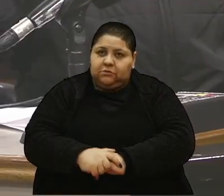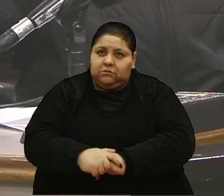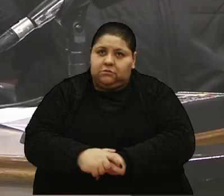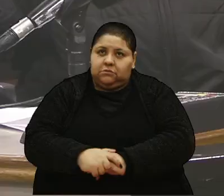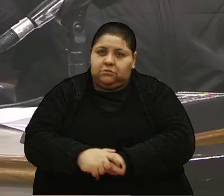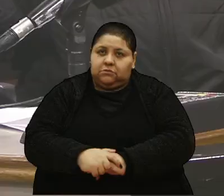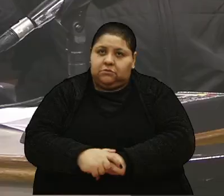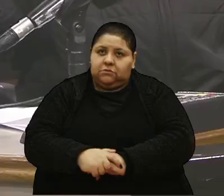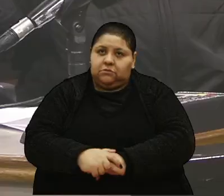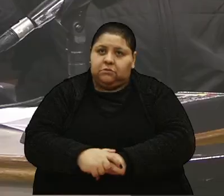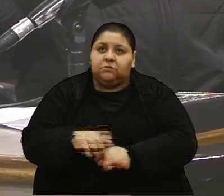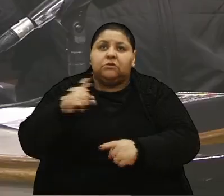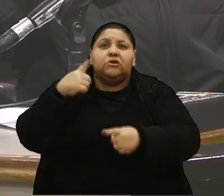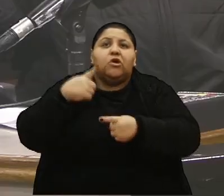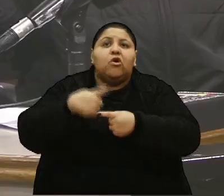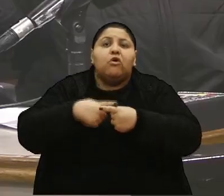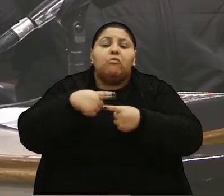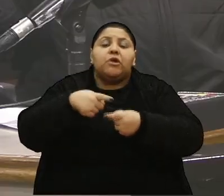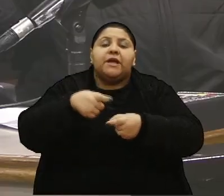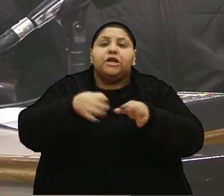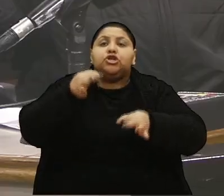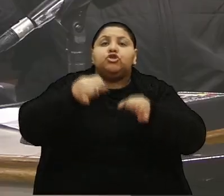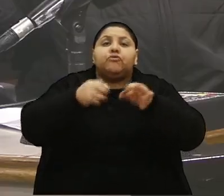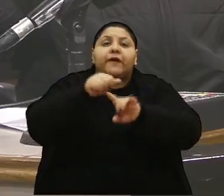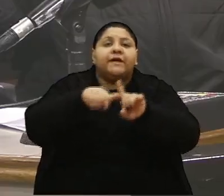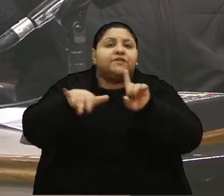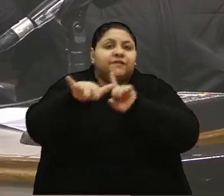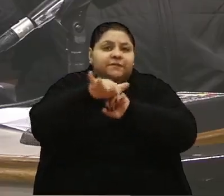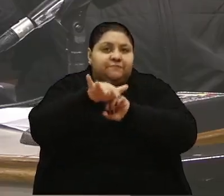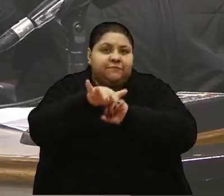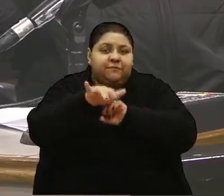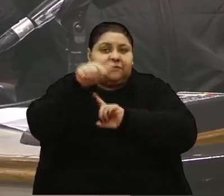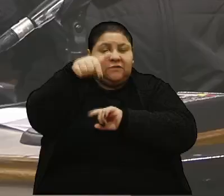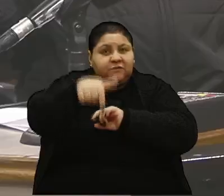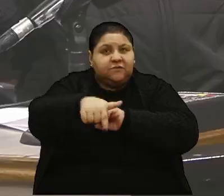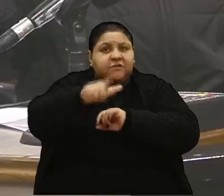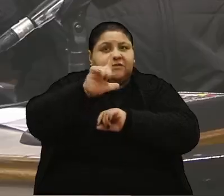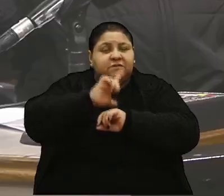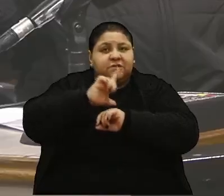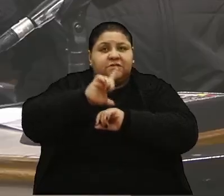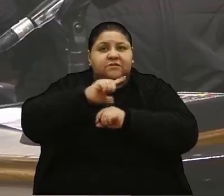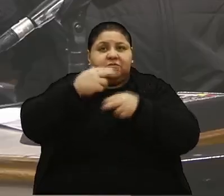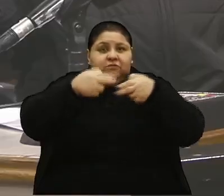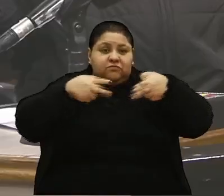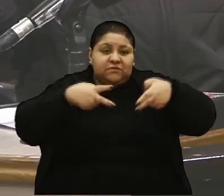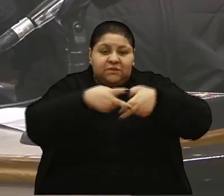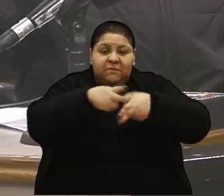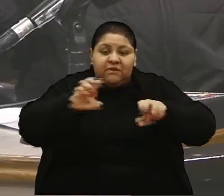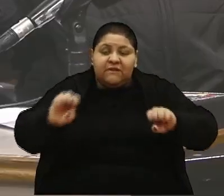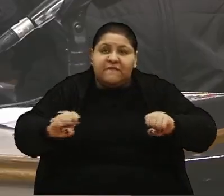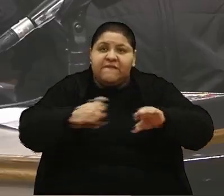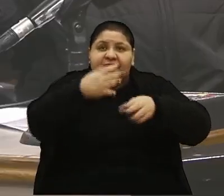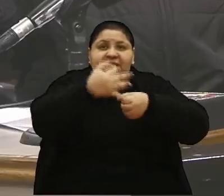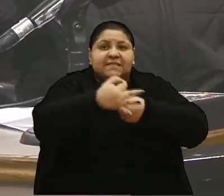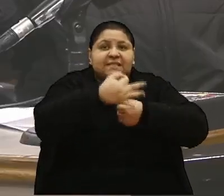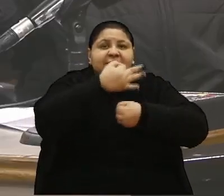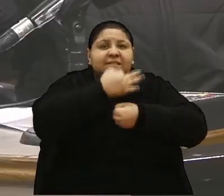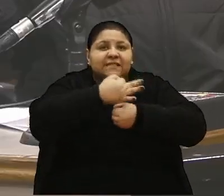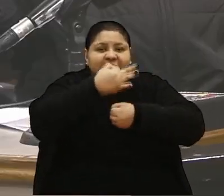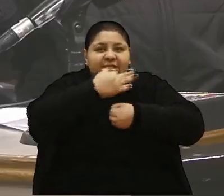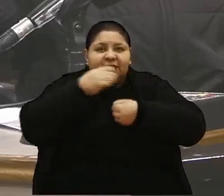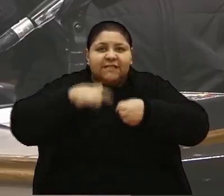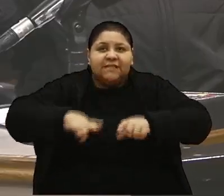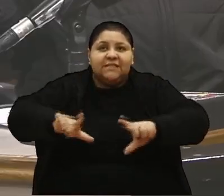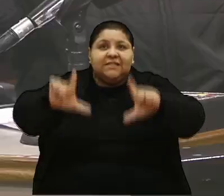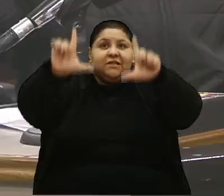E por que julgar a sociedade? Aqui nós tivemos o lançamento da Festa da Uva. Nós temos ali o slogan, um senhor,